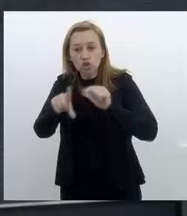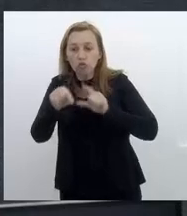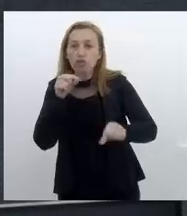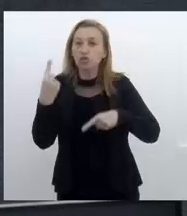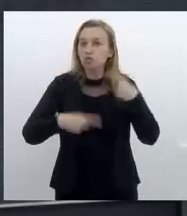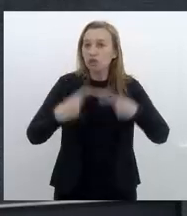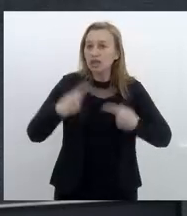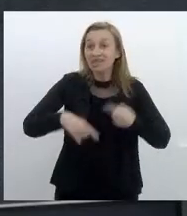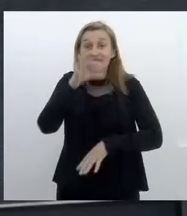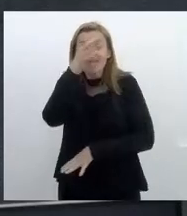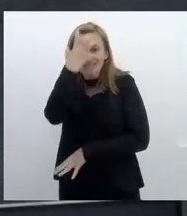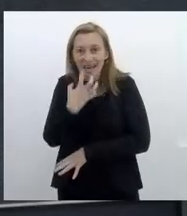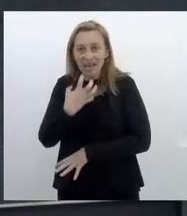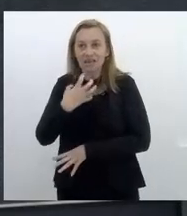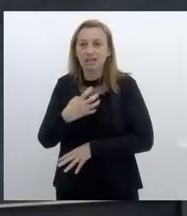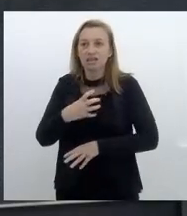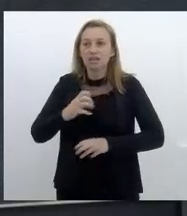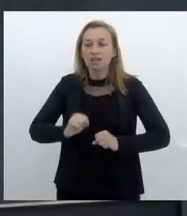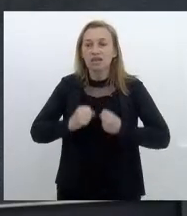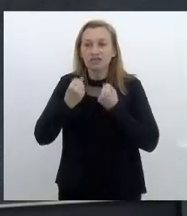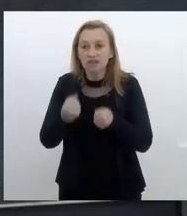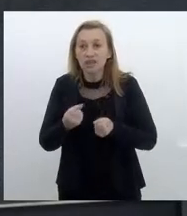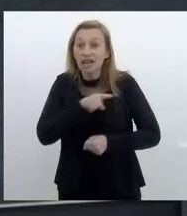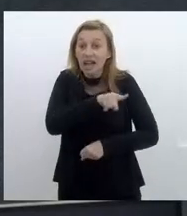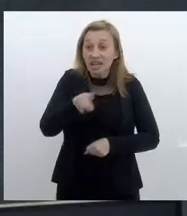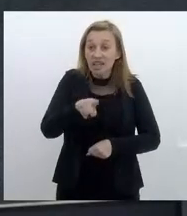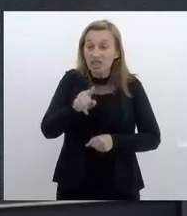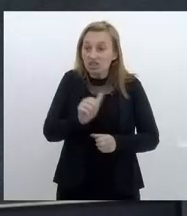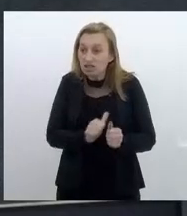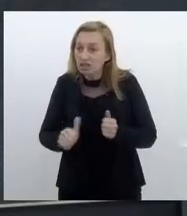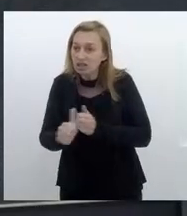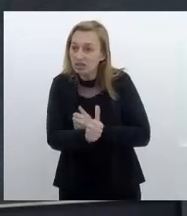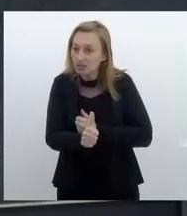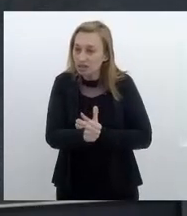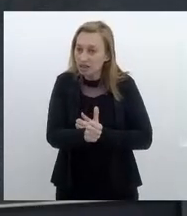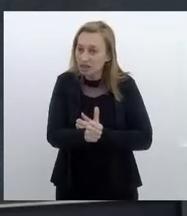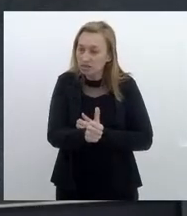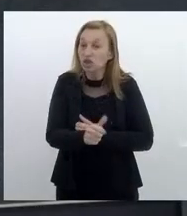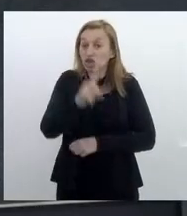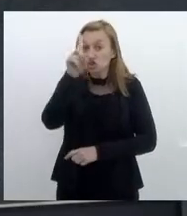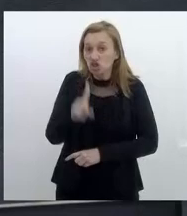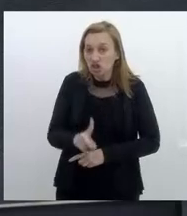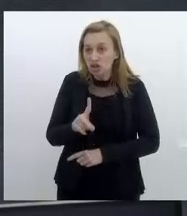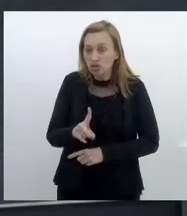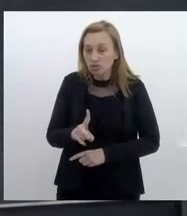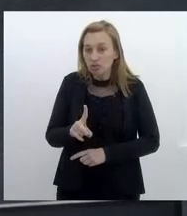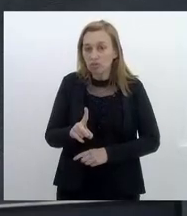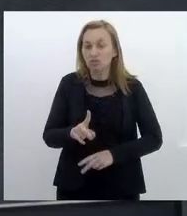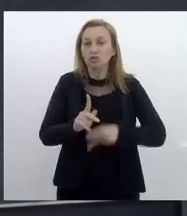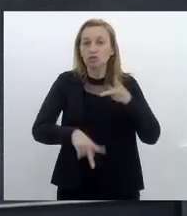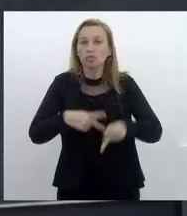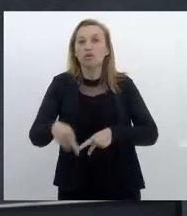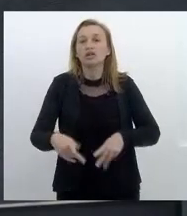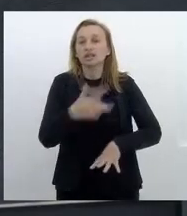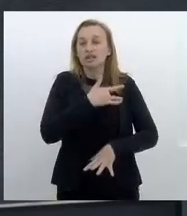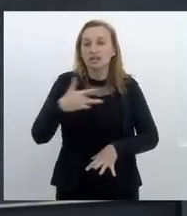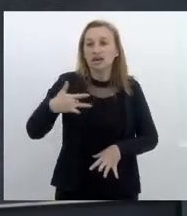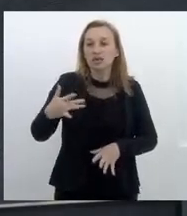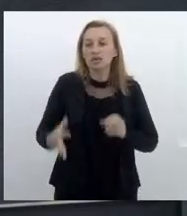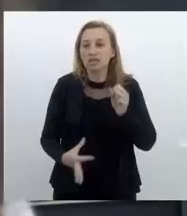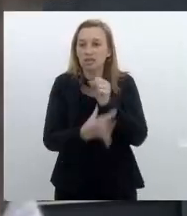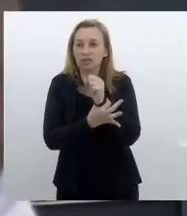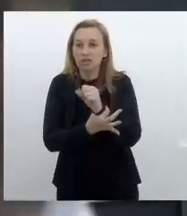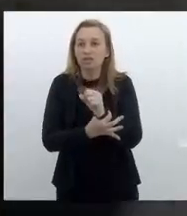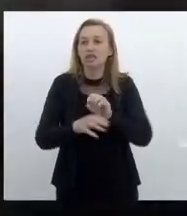políticas defendendo a como isso então ali tendo os direitos da população na saúde na segurança